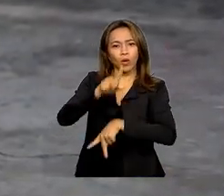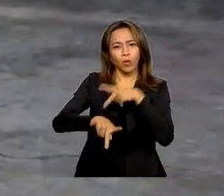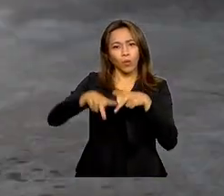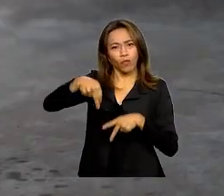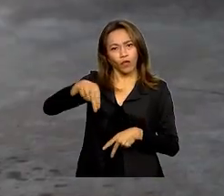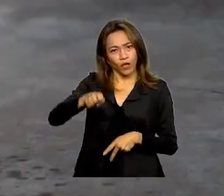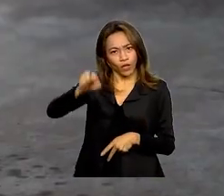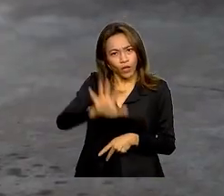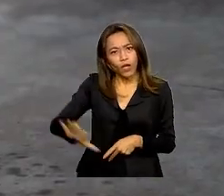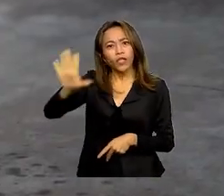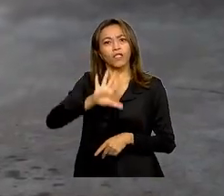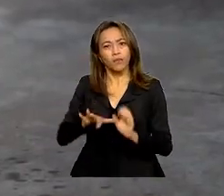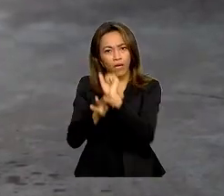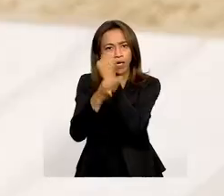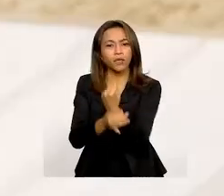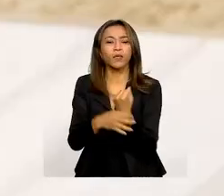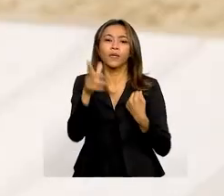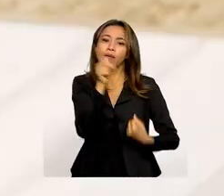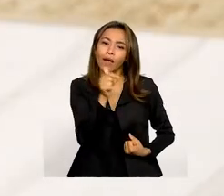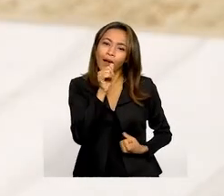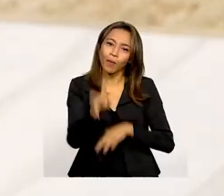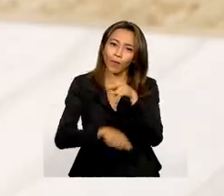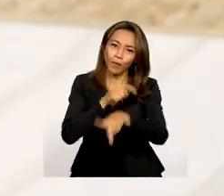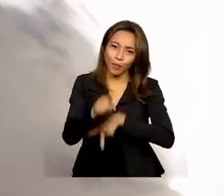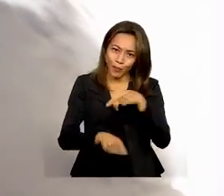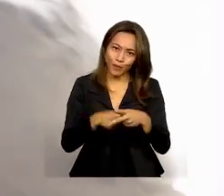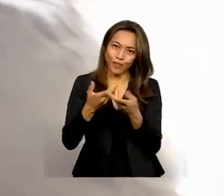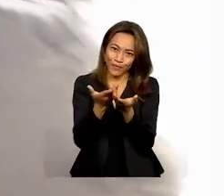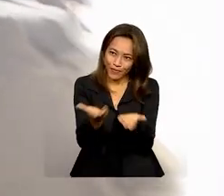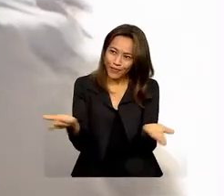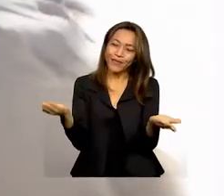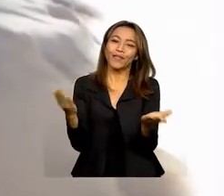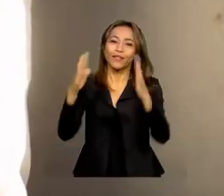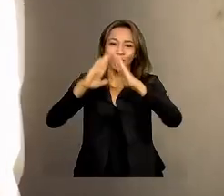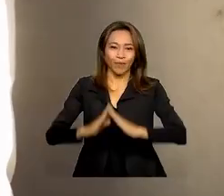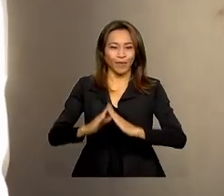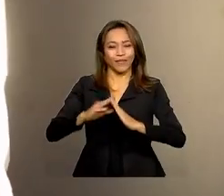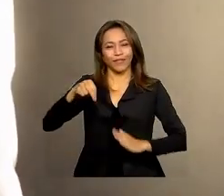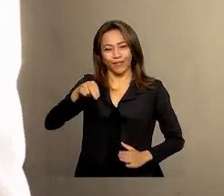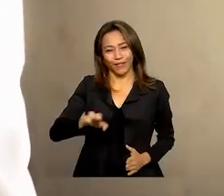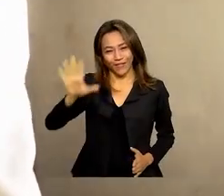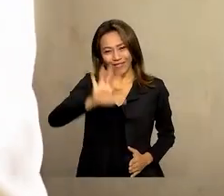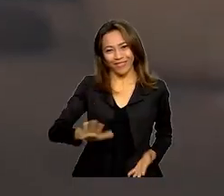nordestino, né? A garantia de água para o povo nordestino é uma libertação.